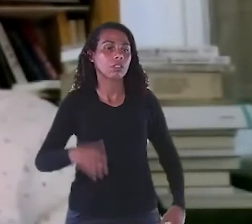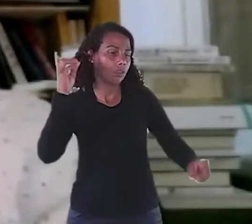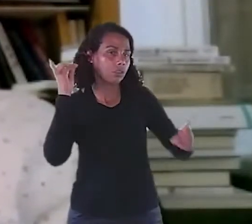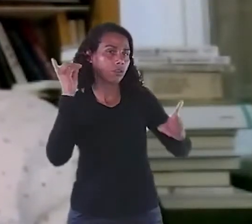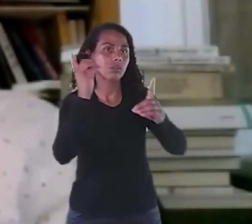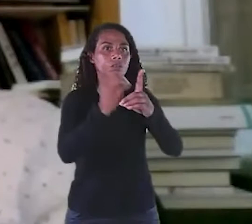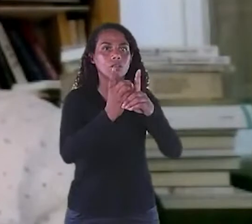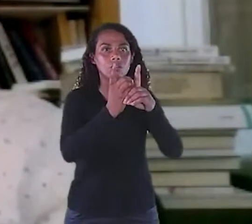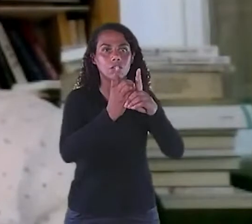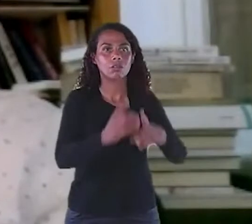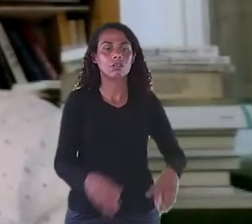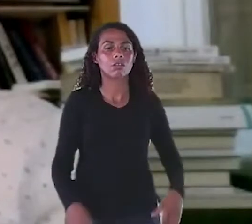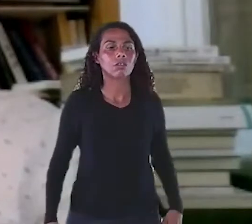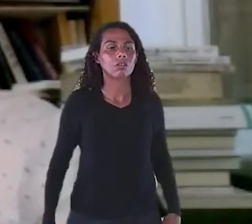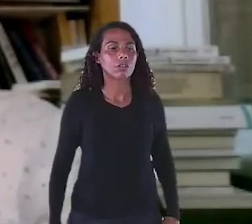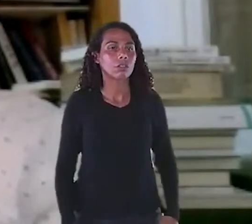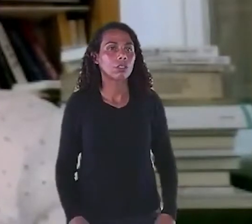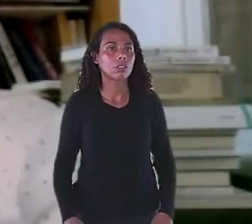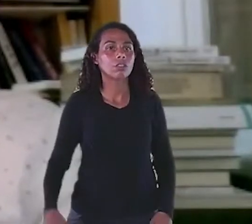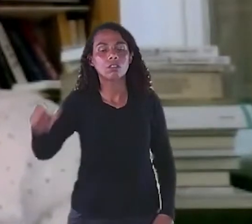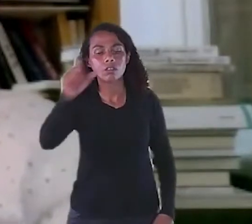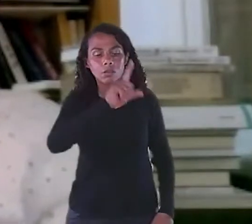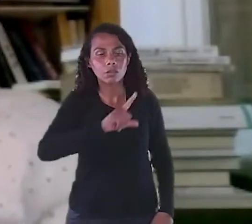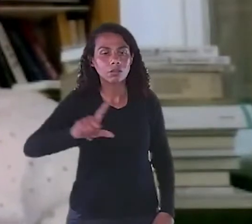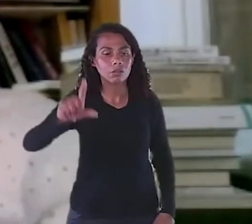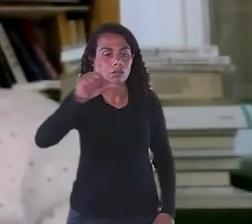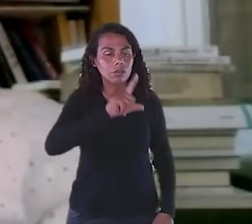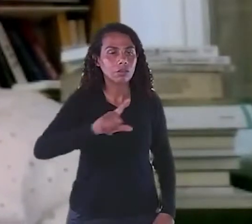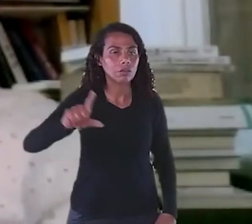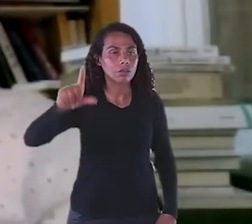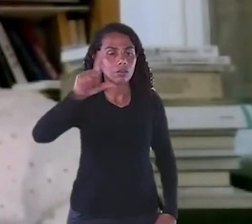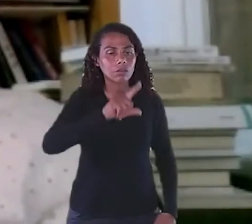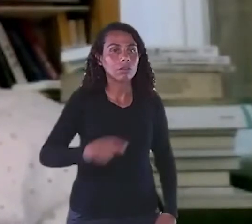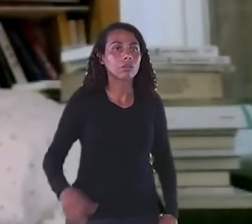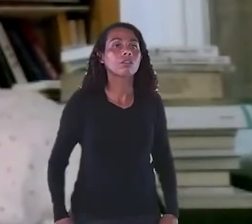preocupação que tinha muito a ver com literatura, né?